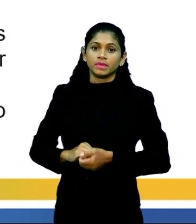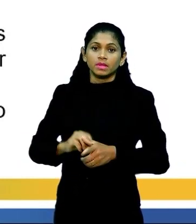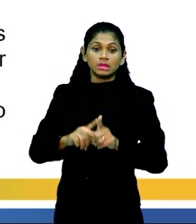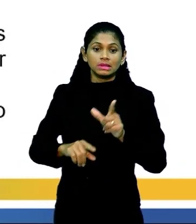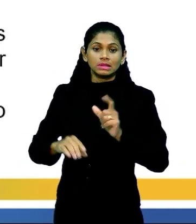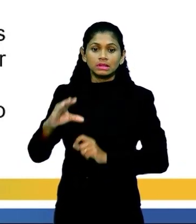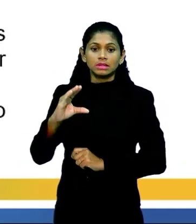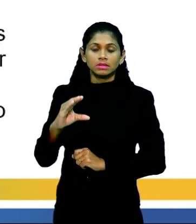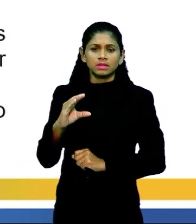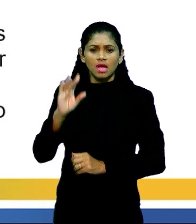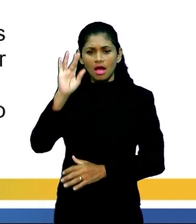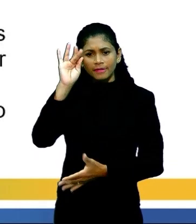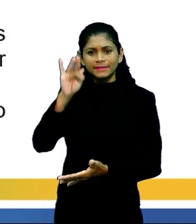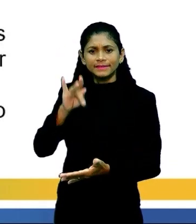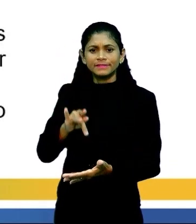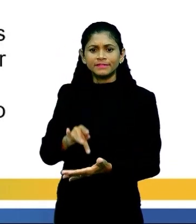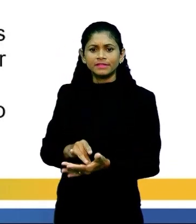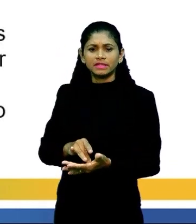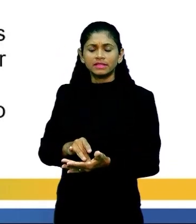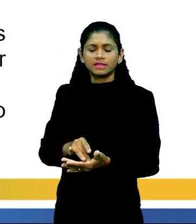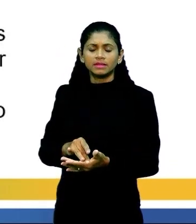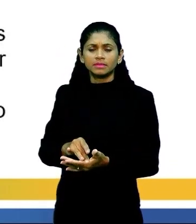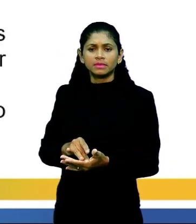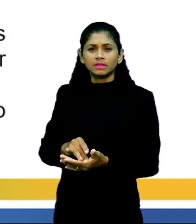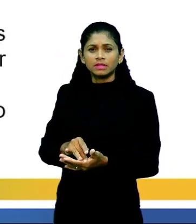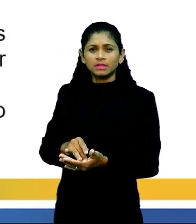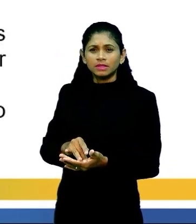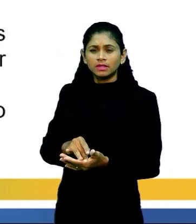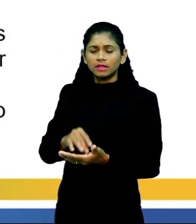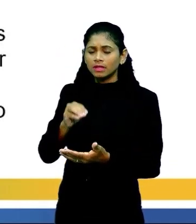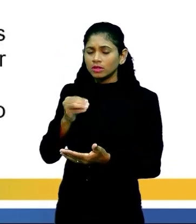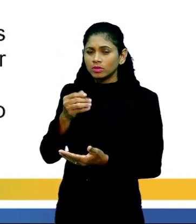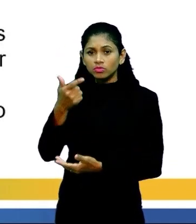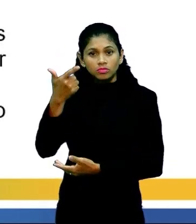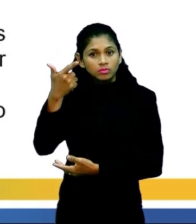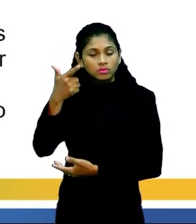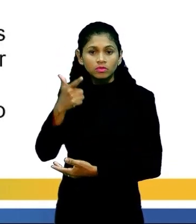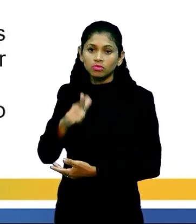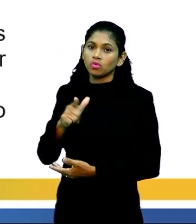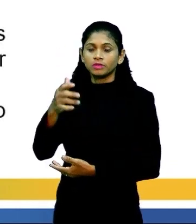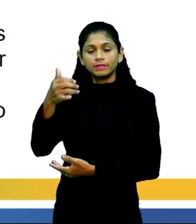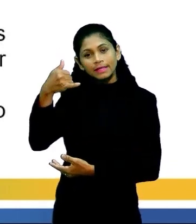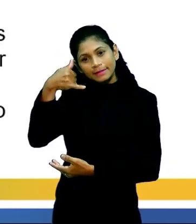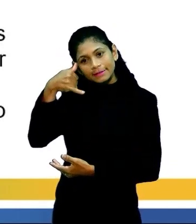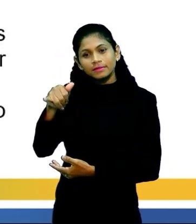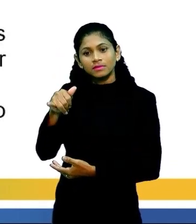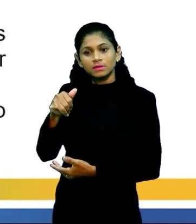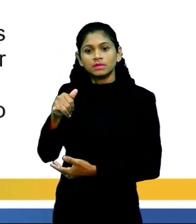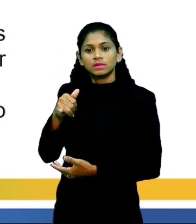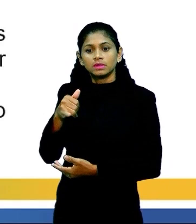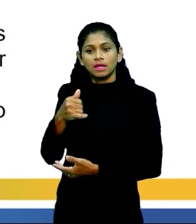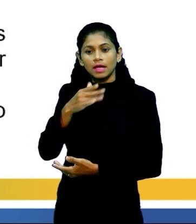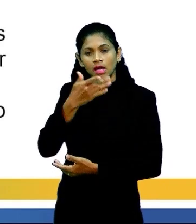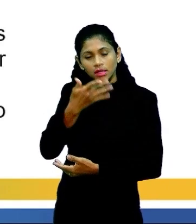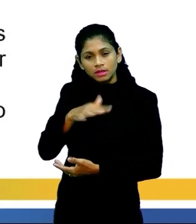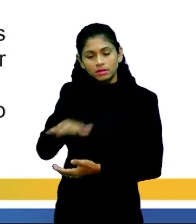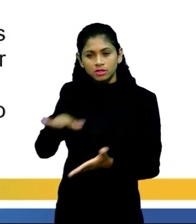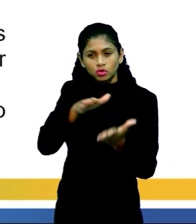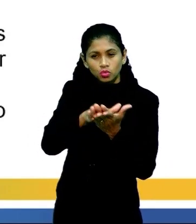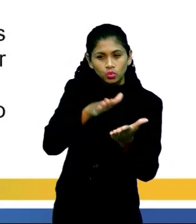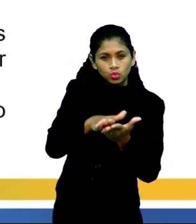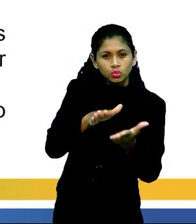afirma ser inevitável que as crianças consumistas manipulem os pais e que estes devem resolver os seus